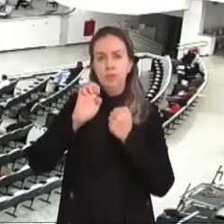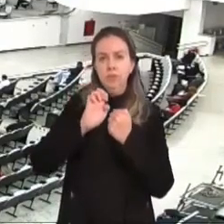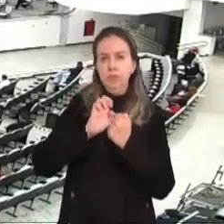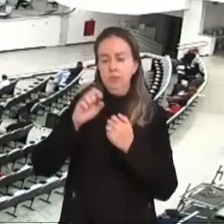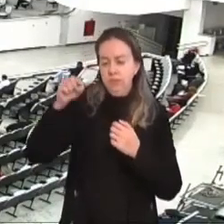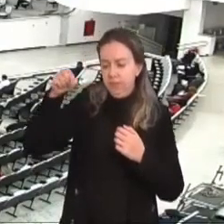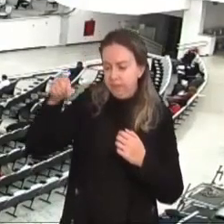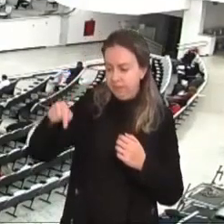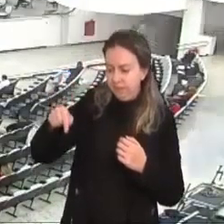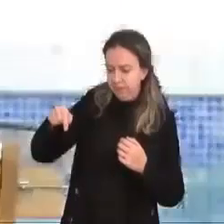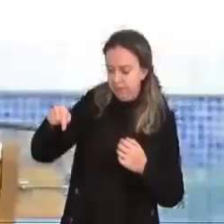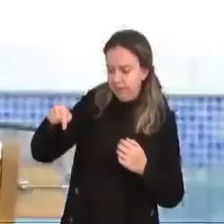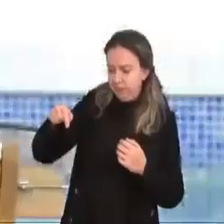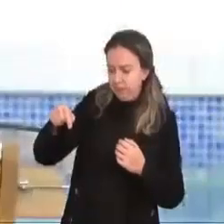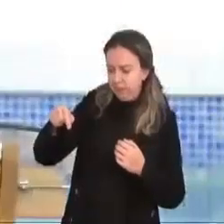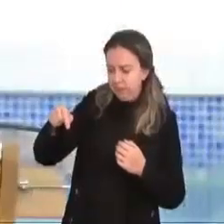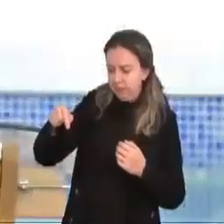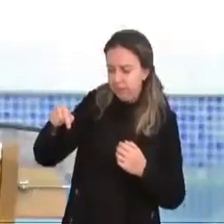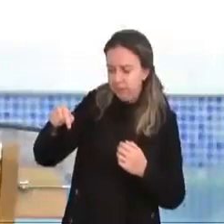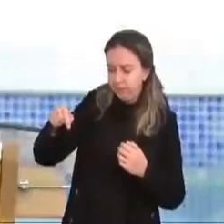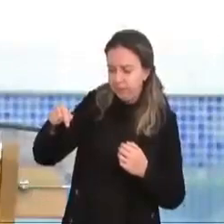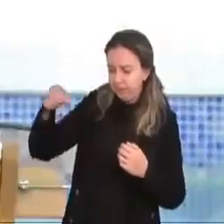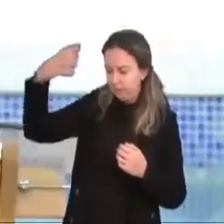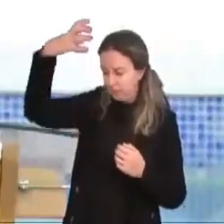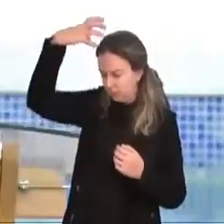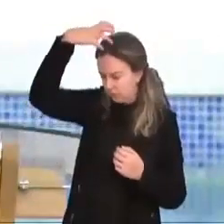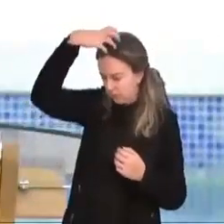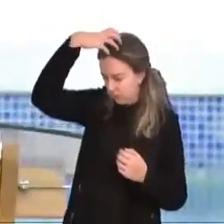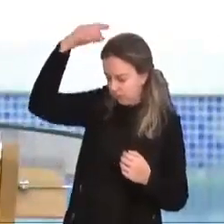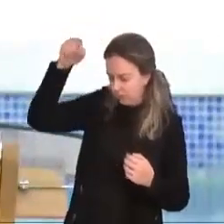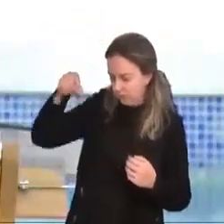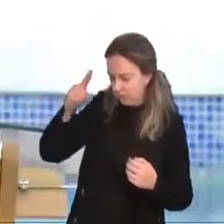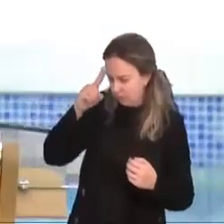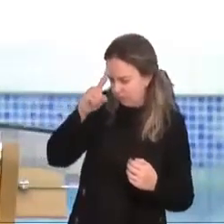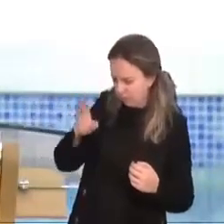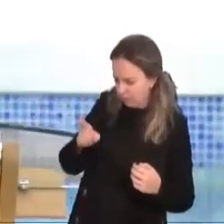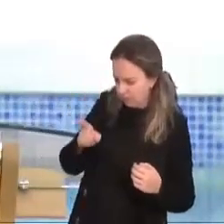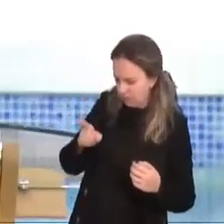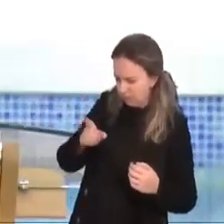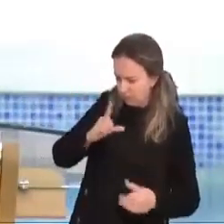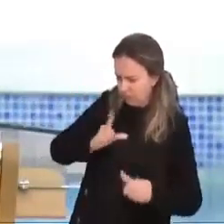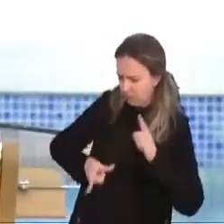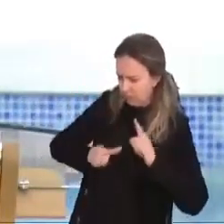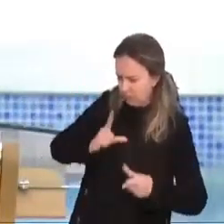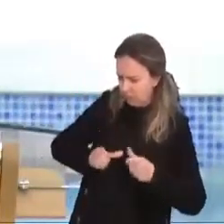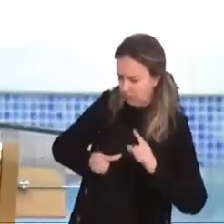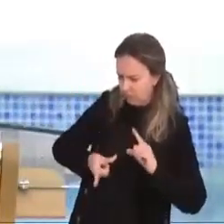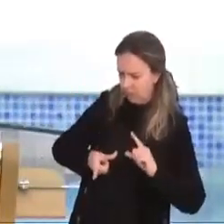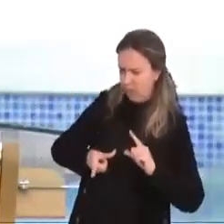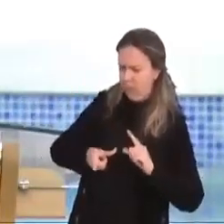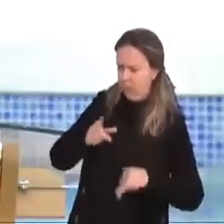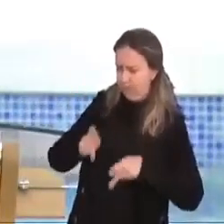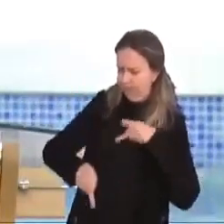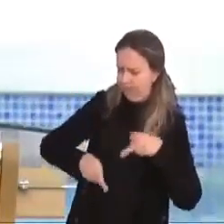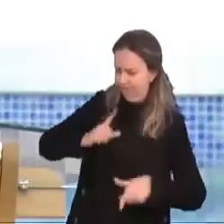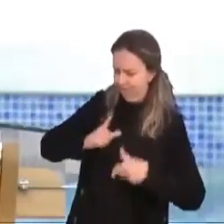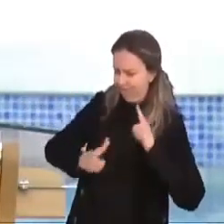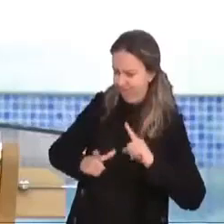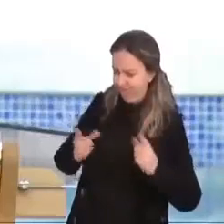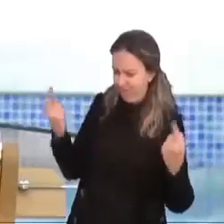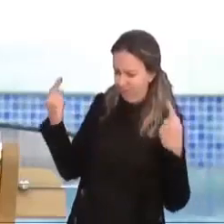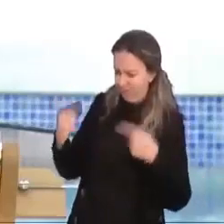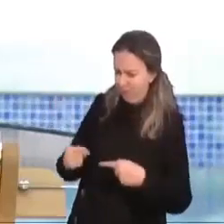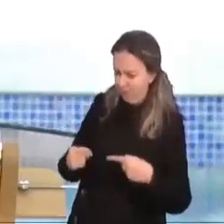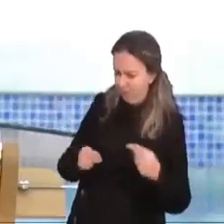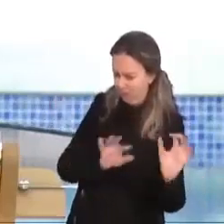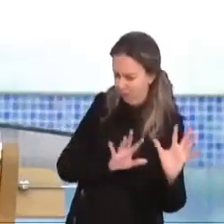lá eles tramavam: vamos atacar Israel por aqui, depois por ali. Enquanto ele está tramando, Deus está falando para o profeta: eles virão